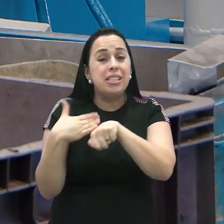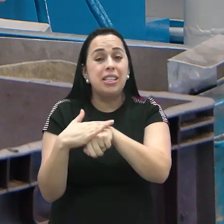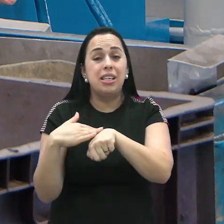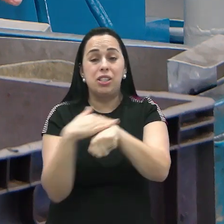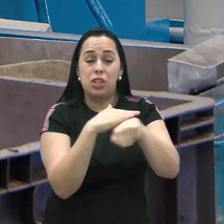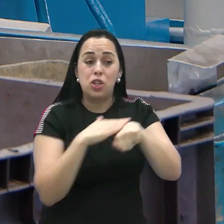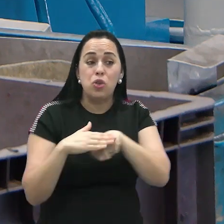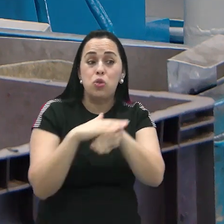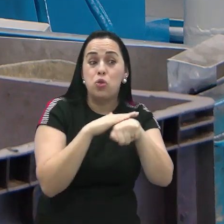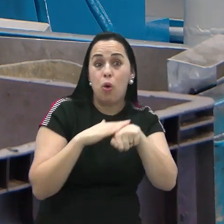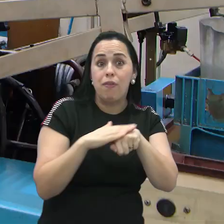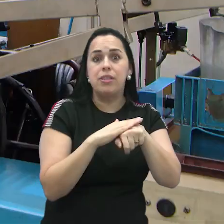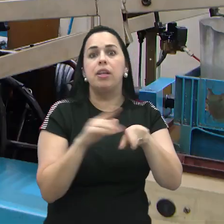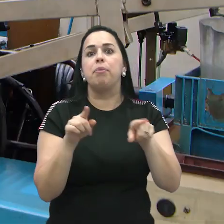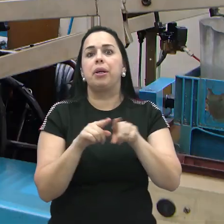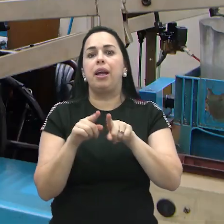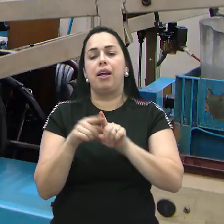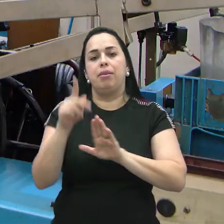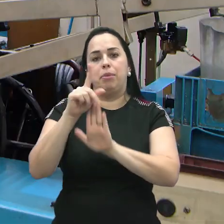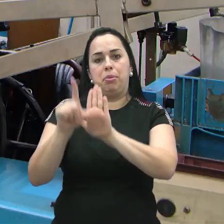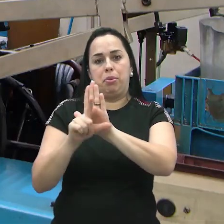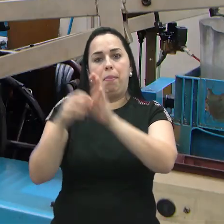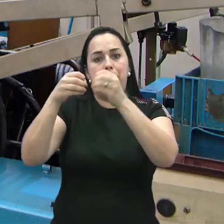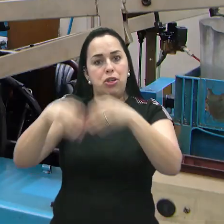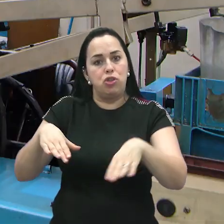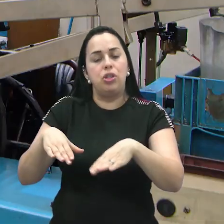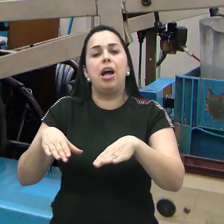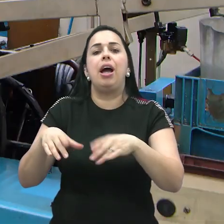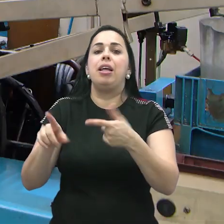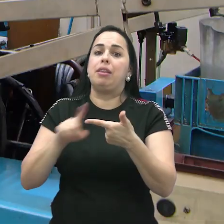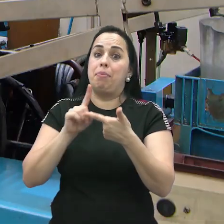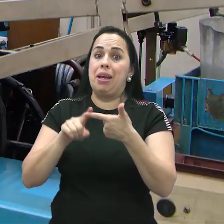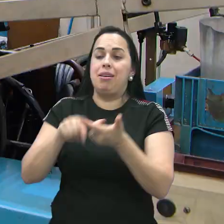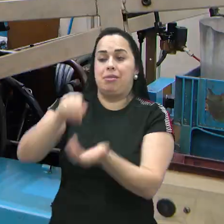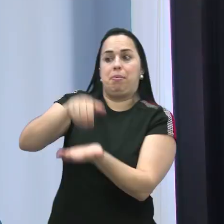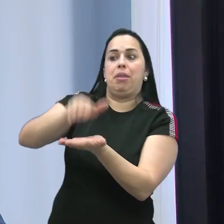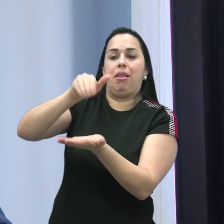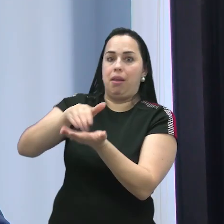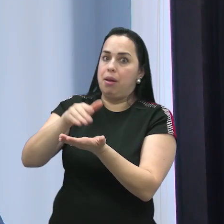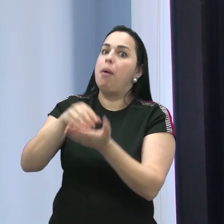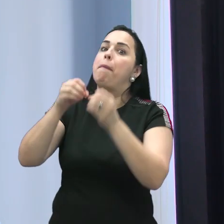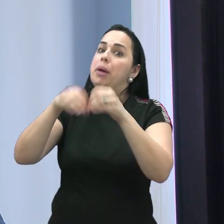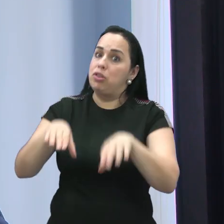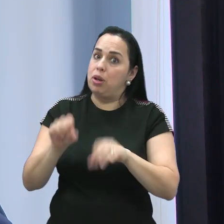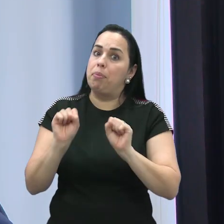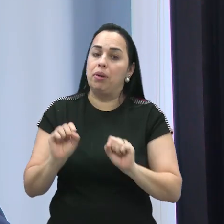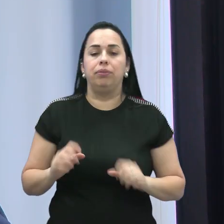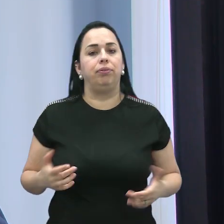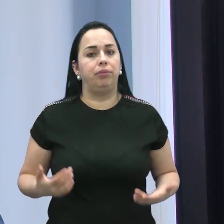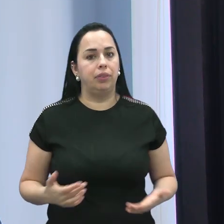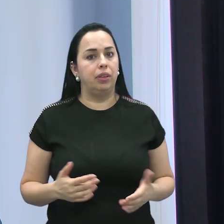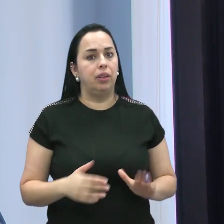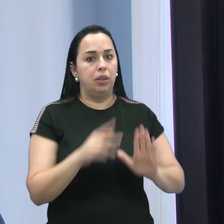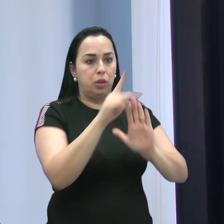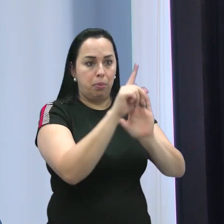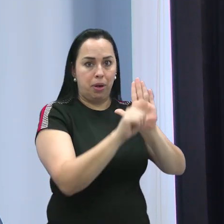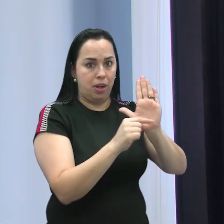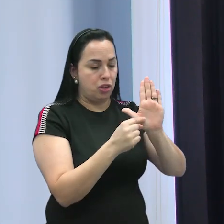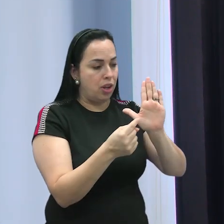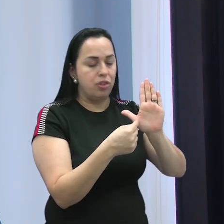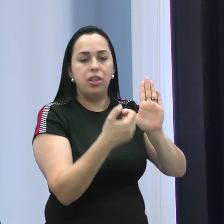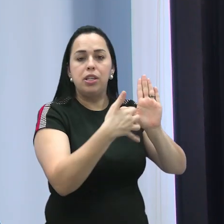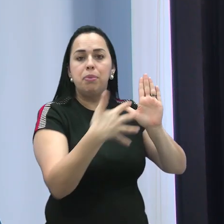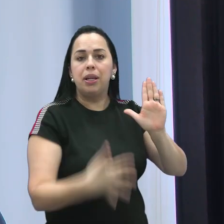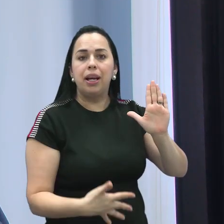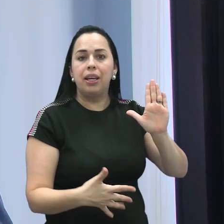debate para que a transição não afete a produtividade e o emprego de muitos funcionários. O projeto tem pontos ali que não permite a